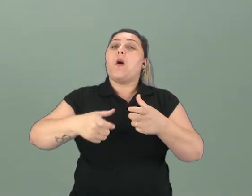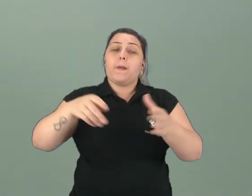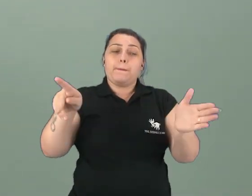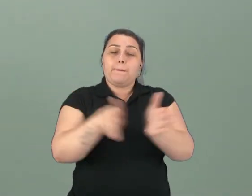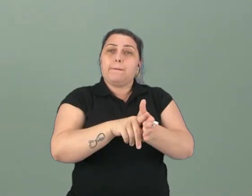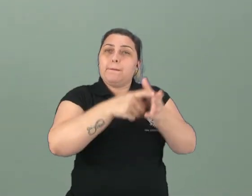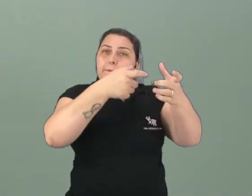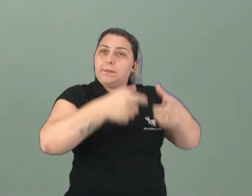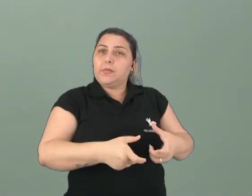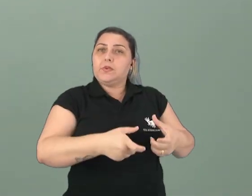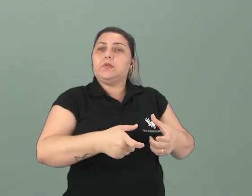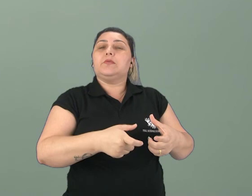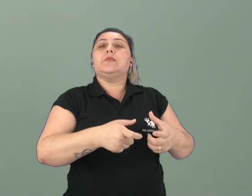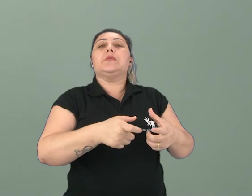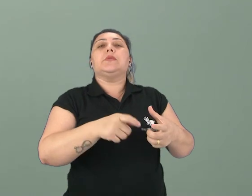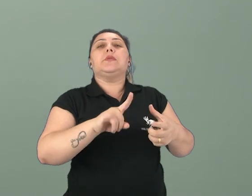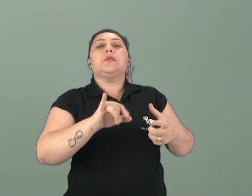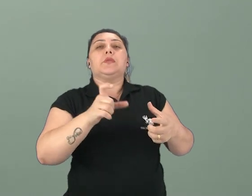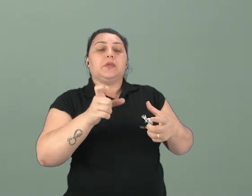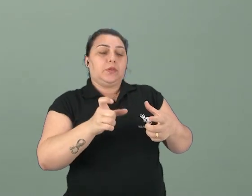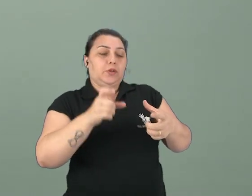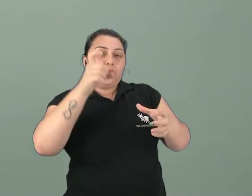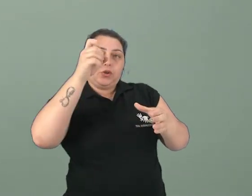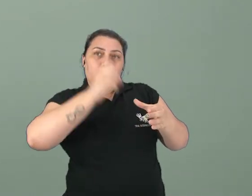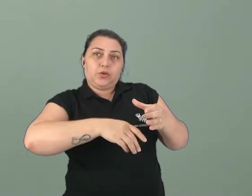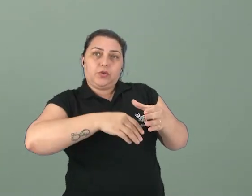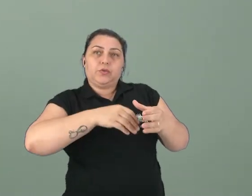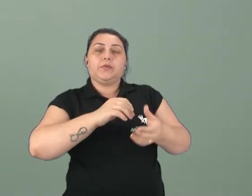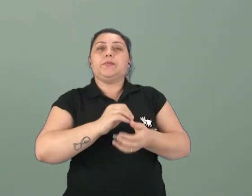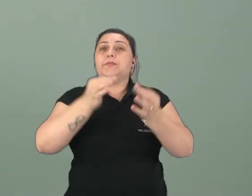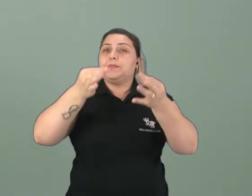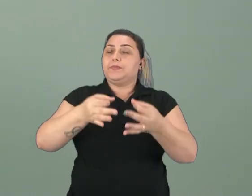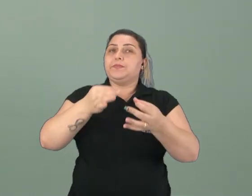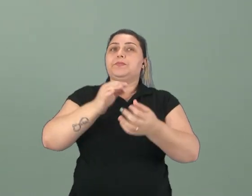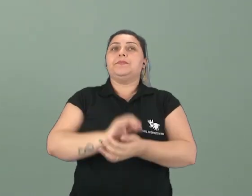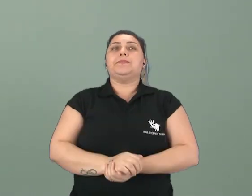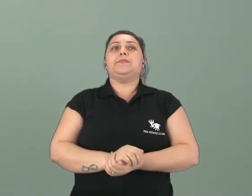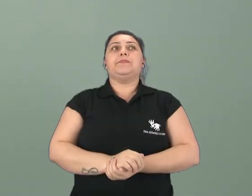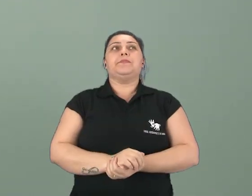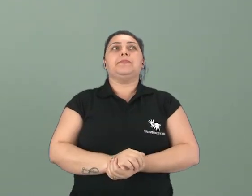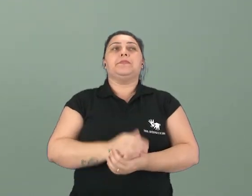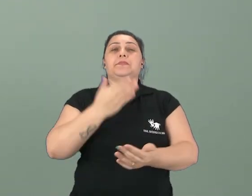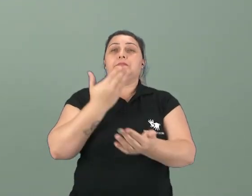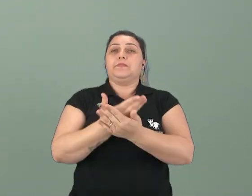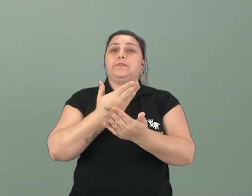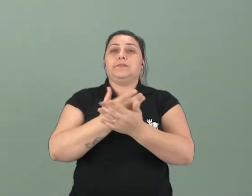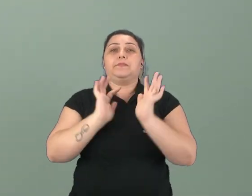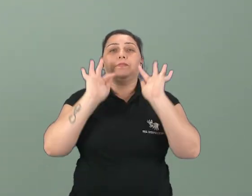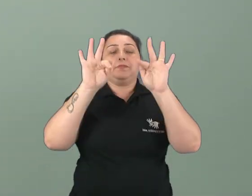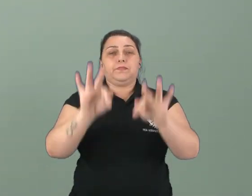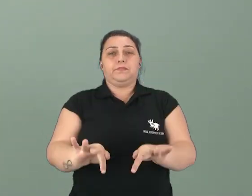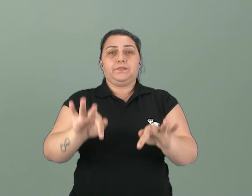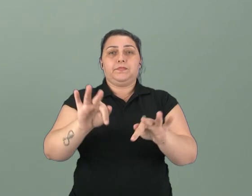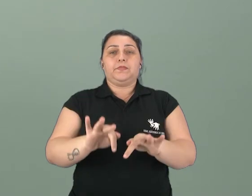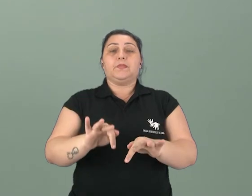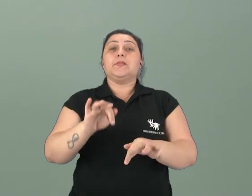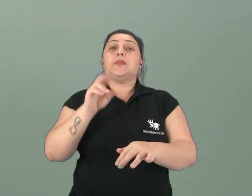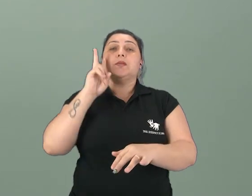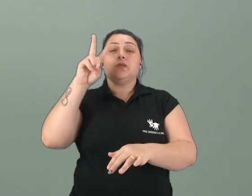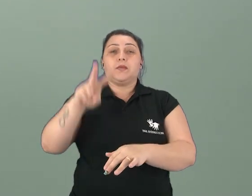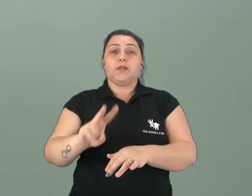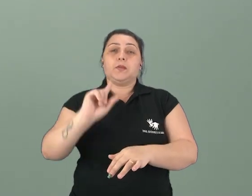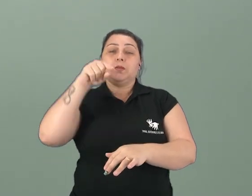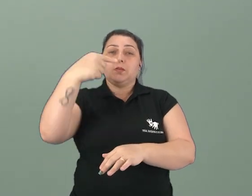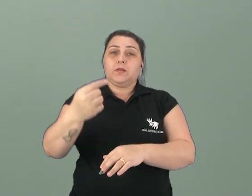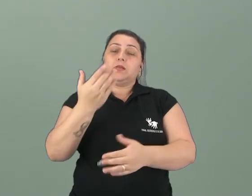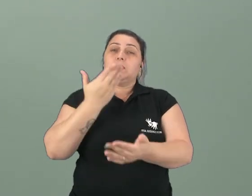lixeira, né? O lixo a gente joga na lixeira, lixo no lixo, certinho? Então, nossa aula finaliza por aqui e eu te vejo